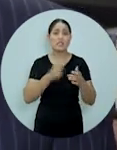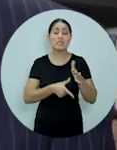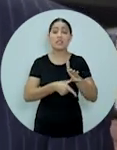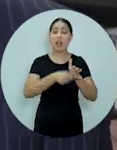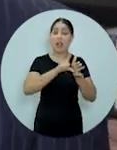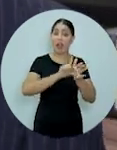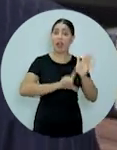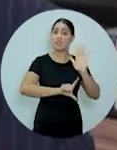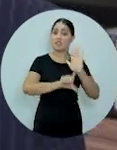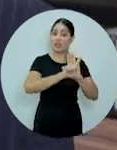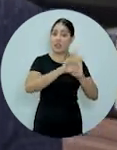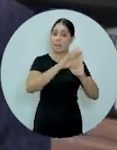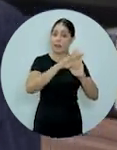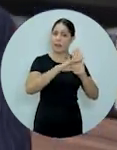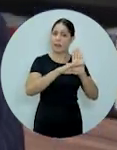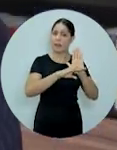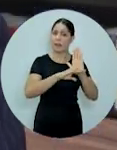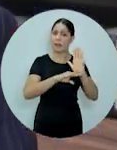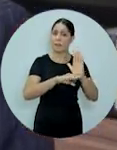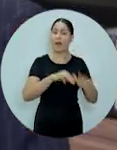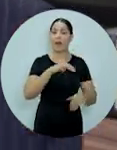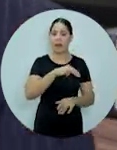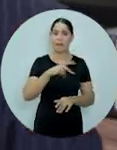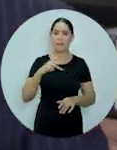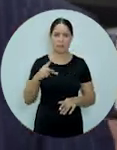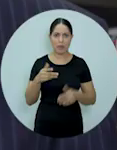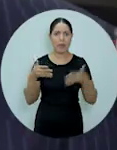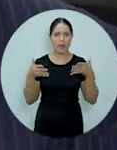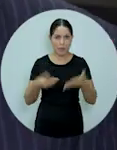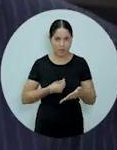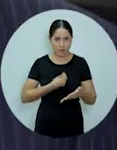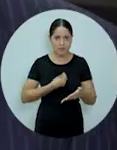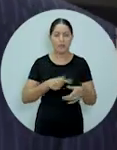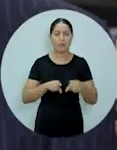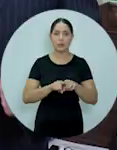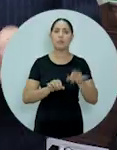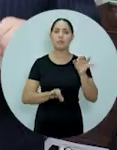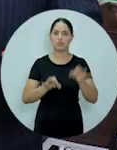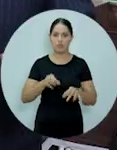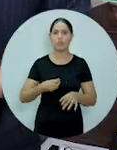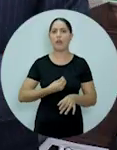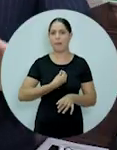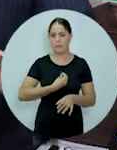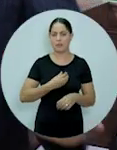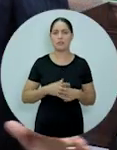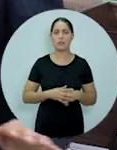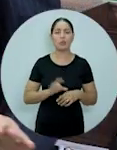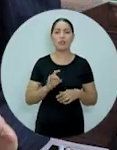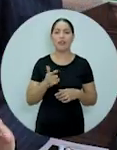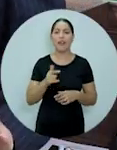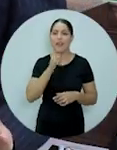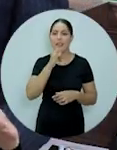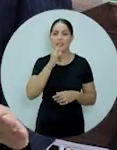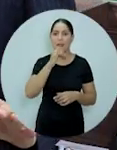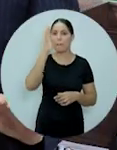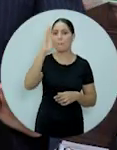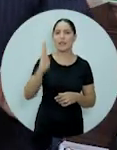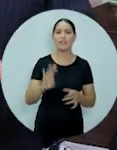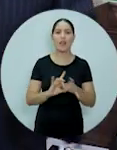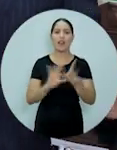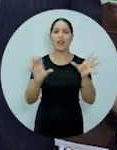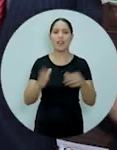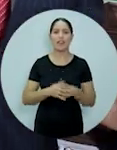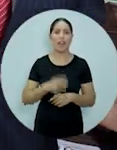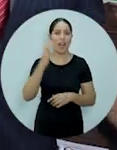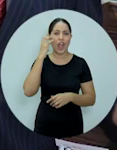observado o devido processo legal, com participação do Ministério Público, do Judiciário. Não existe essa de adoção à brasileira, essa